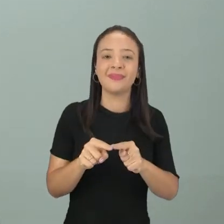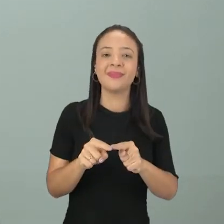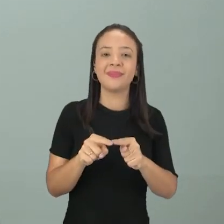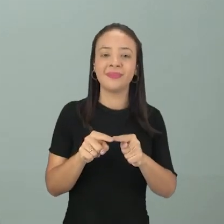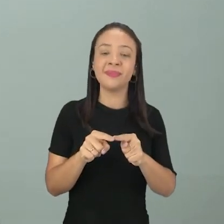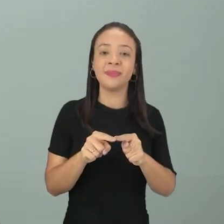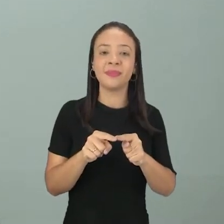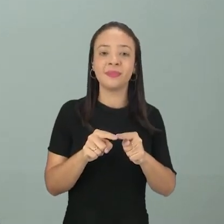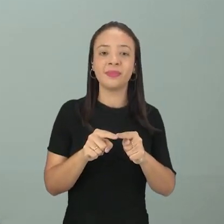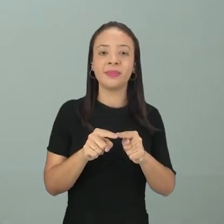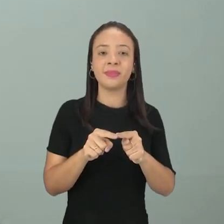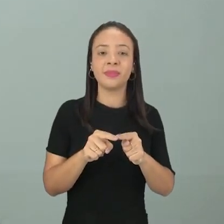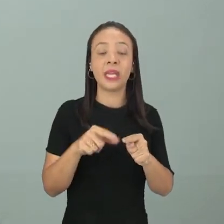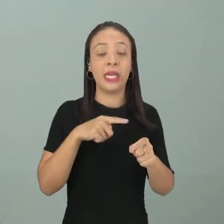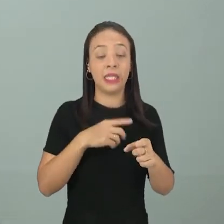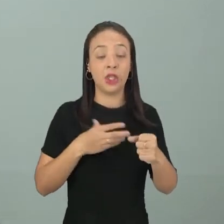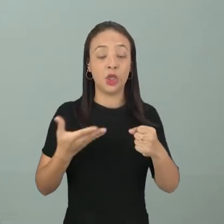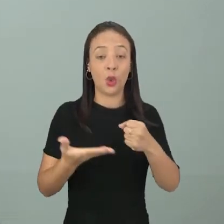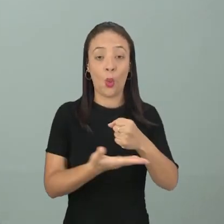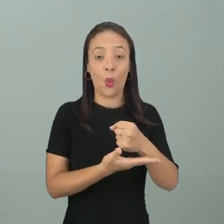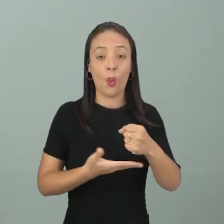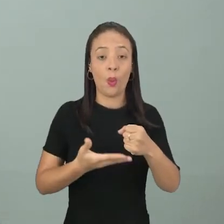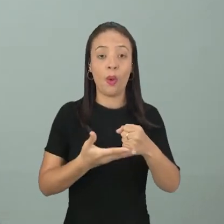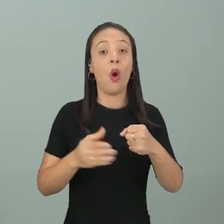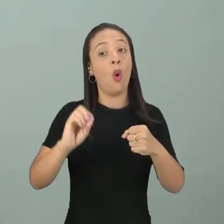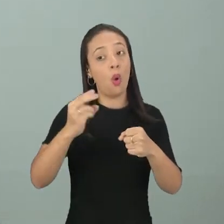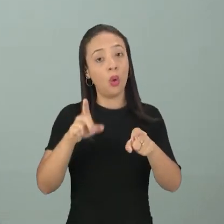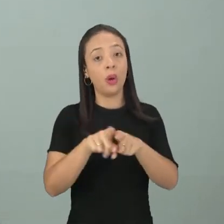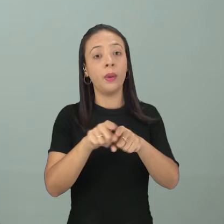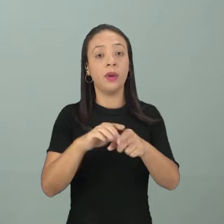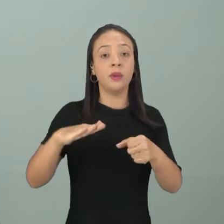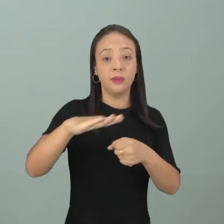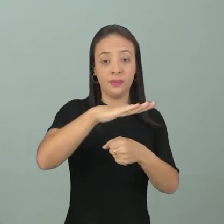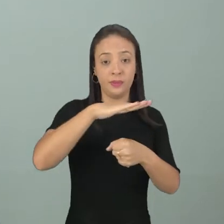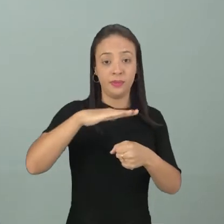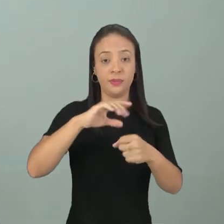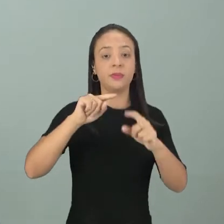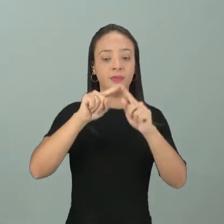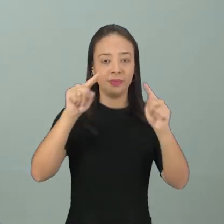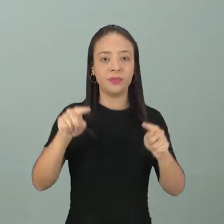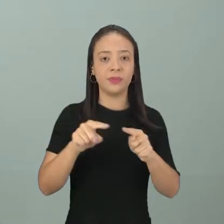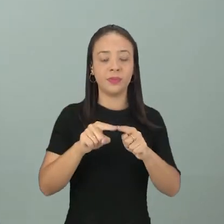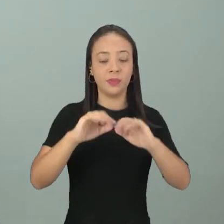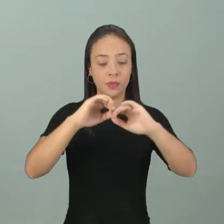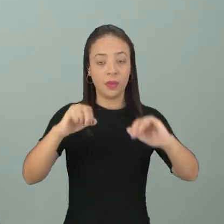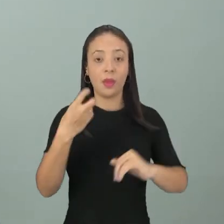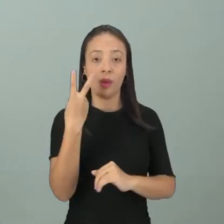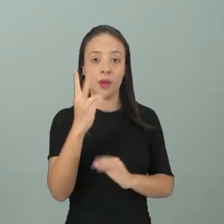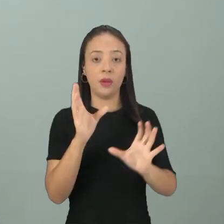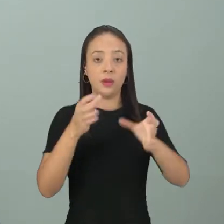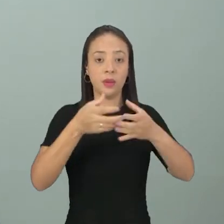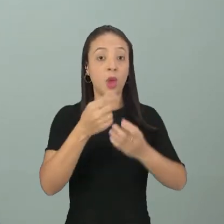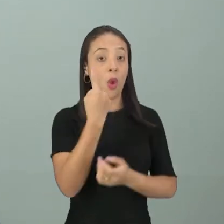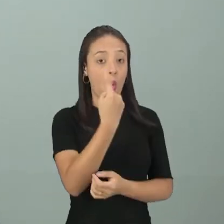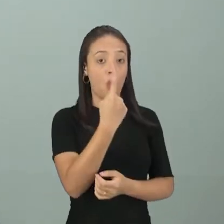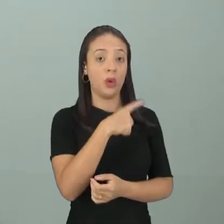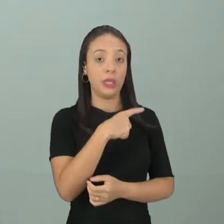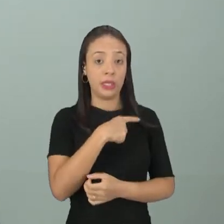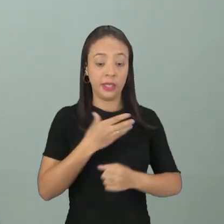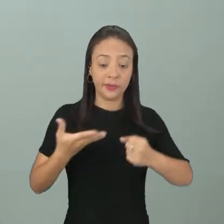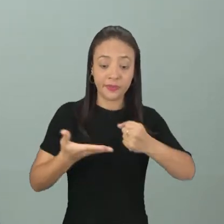Uma superfície superior e outra inferior, ok? Então, nós vamos separar em 2 grupos. Um que